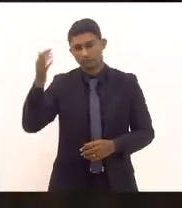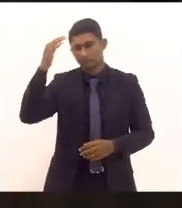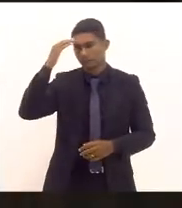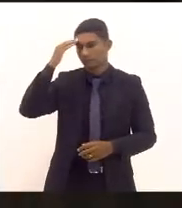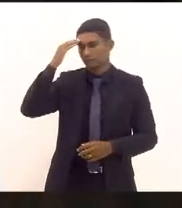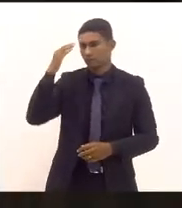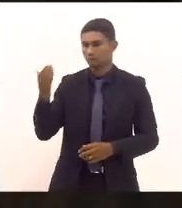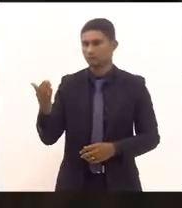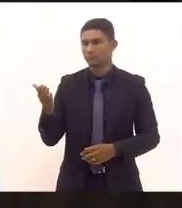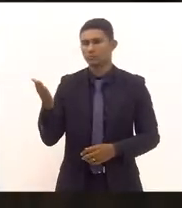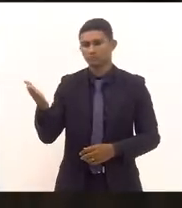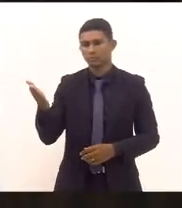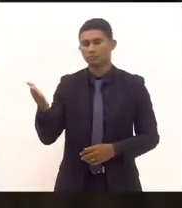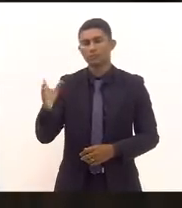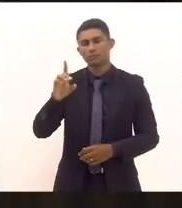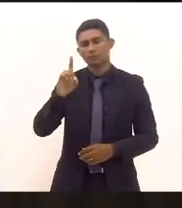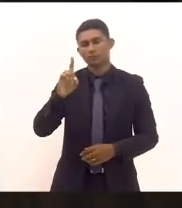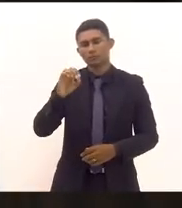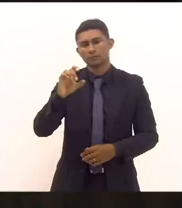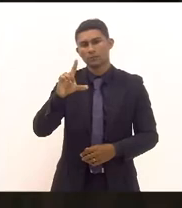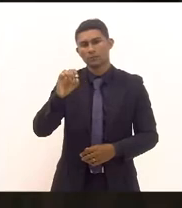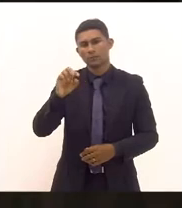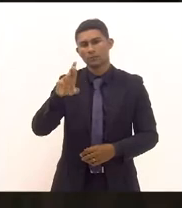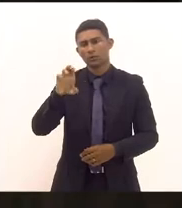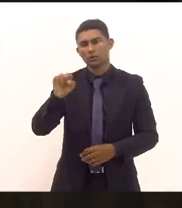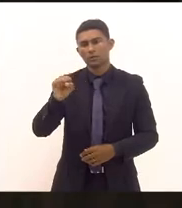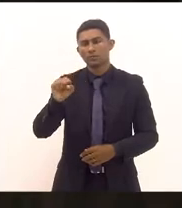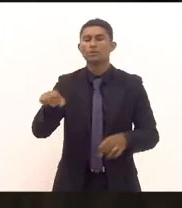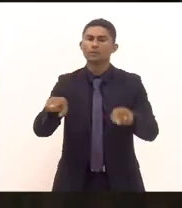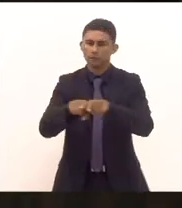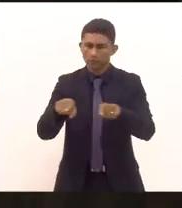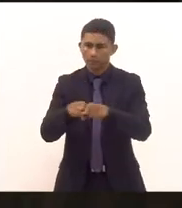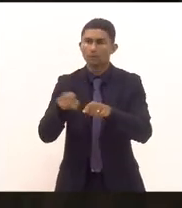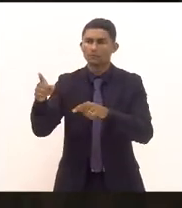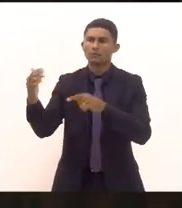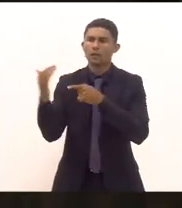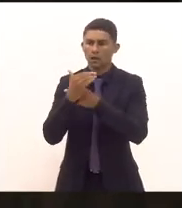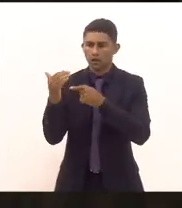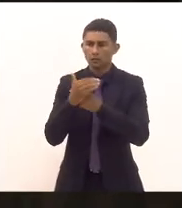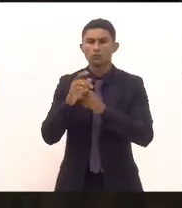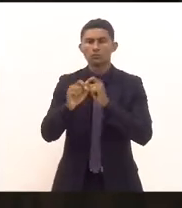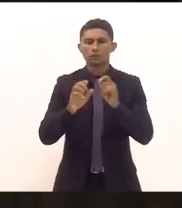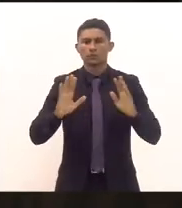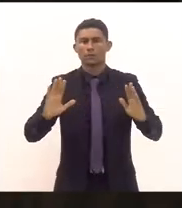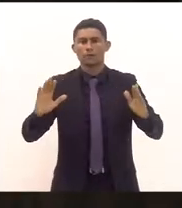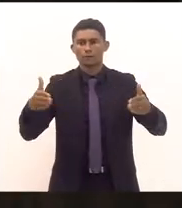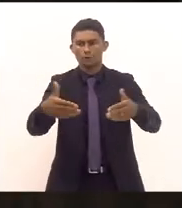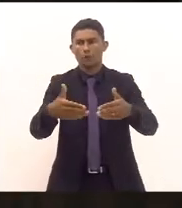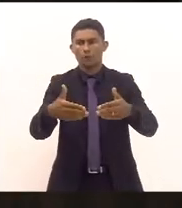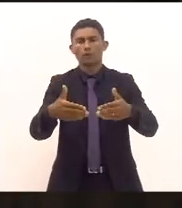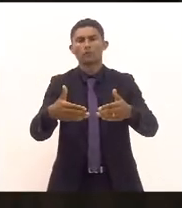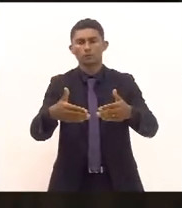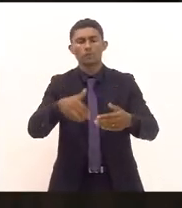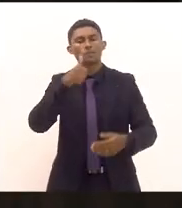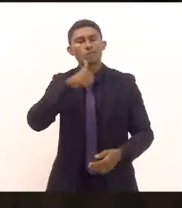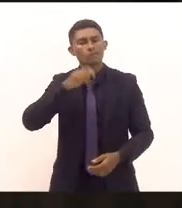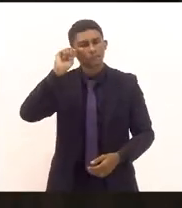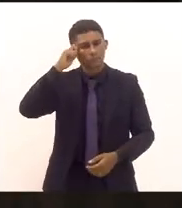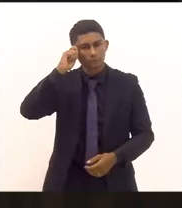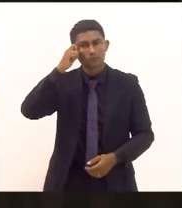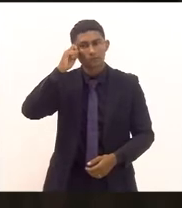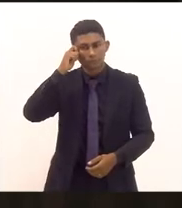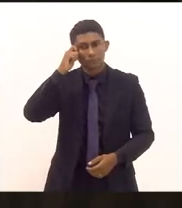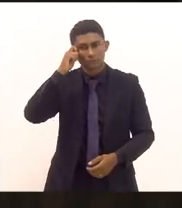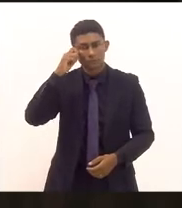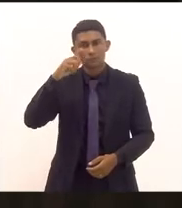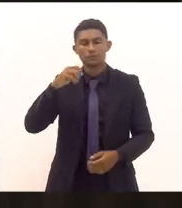obrigada E a Dolores que também nos ajuda a partir do fórum fórum de mulheres negras